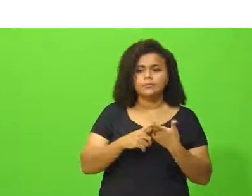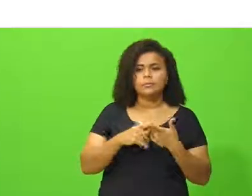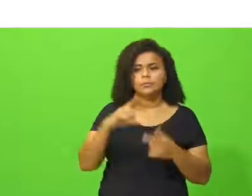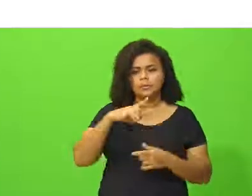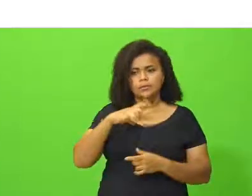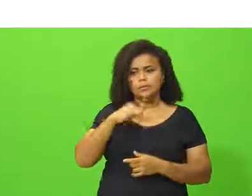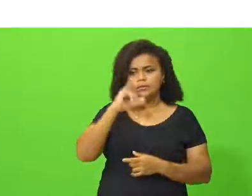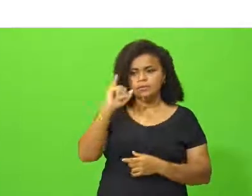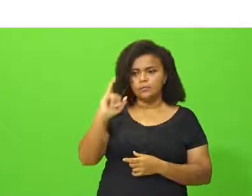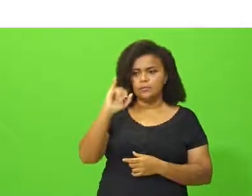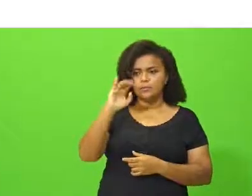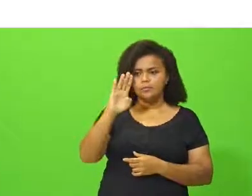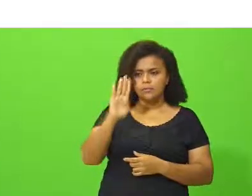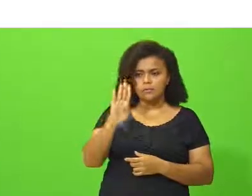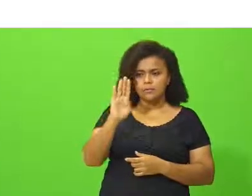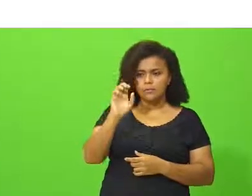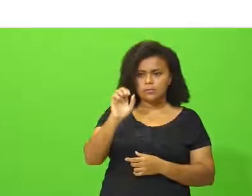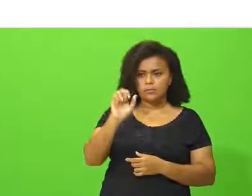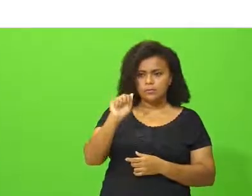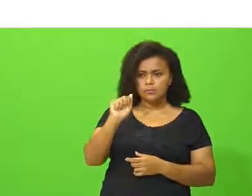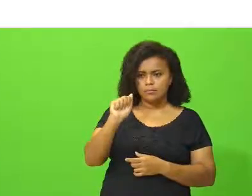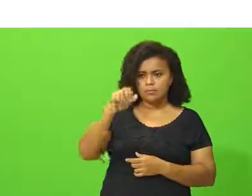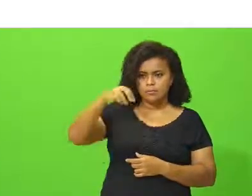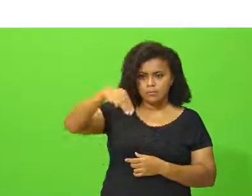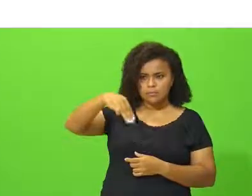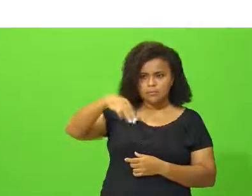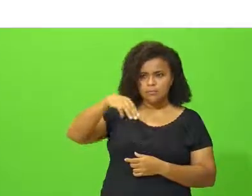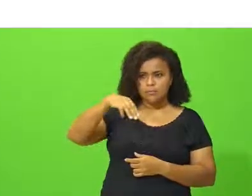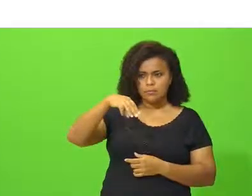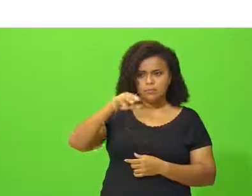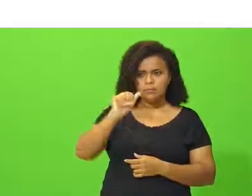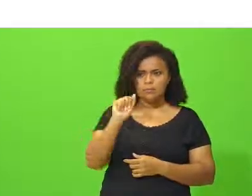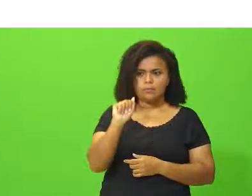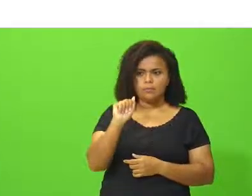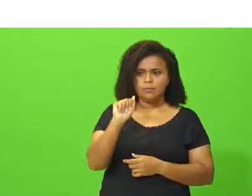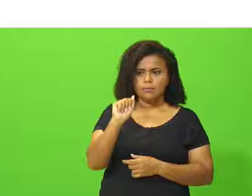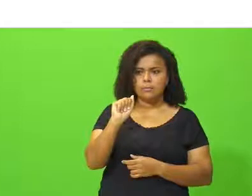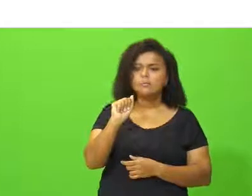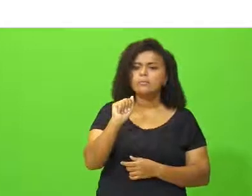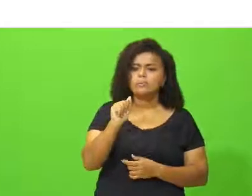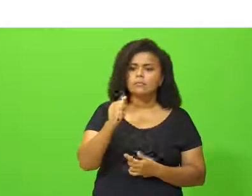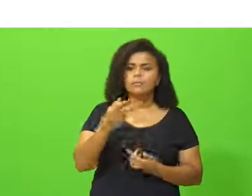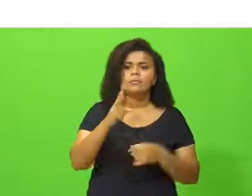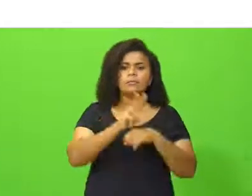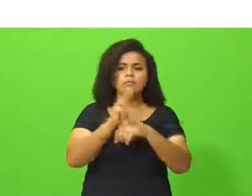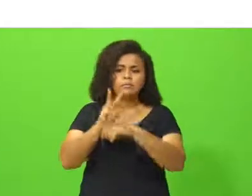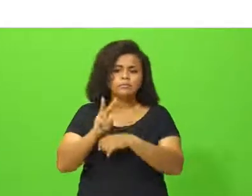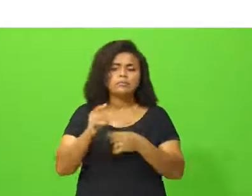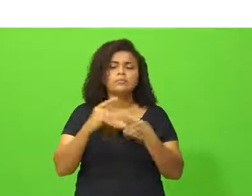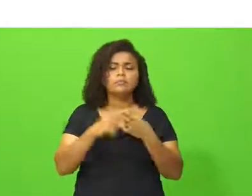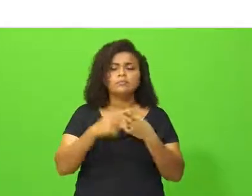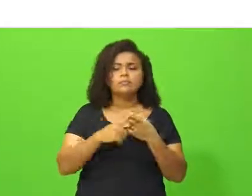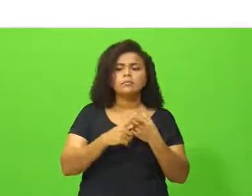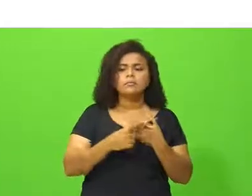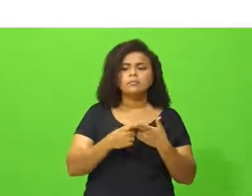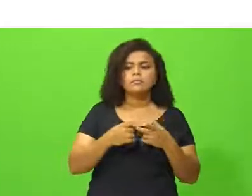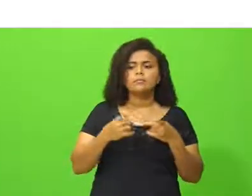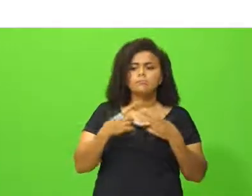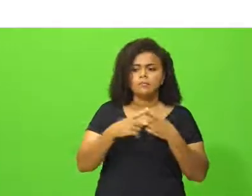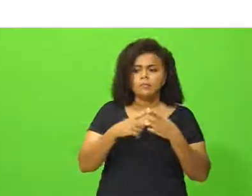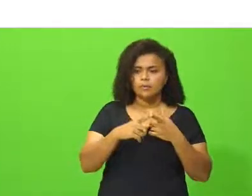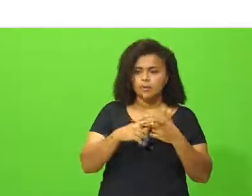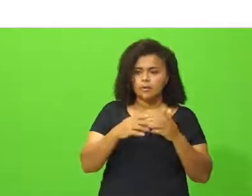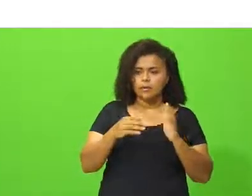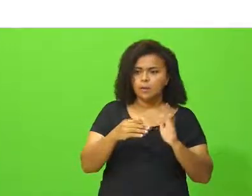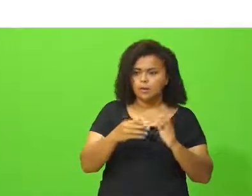tratando dessas condições, dessa condição de fiscalizadora, de punidora, inclusive, por que não, né? Em nível